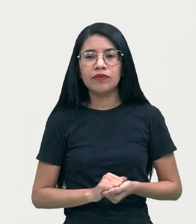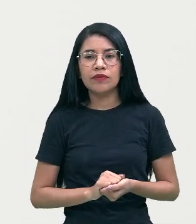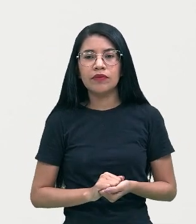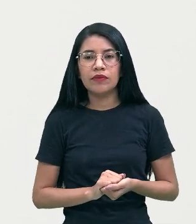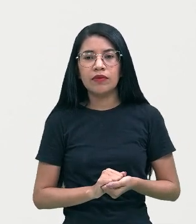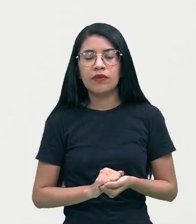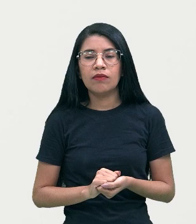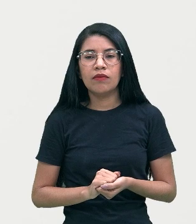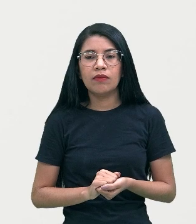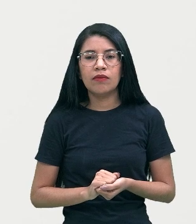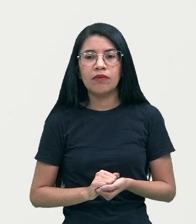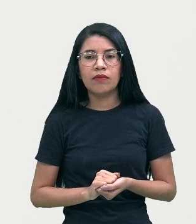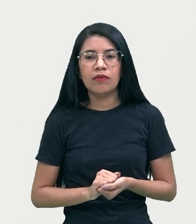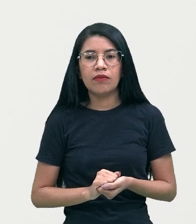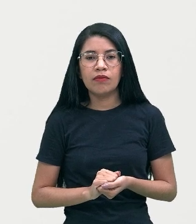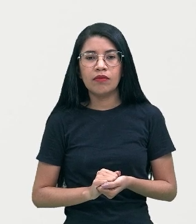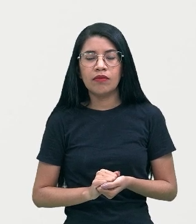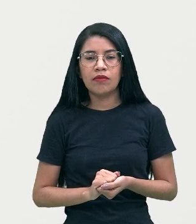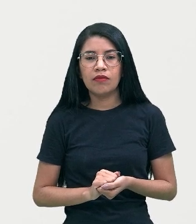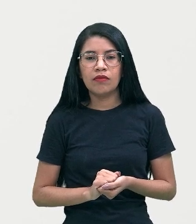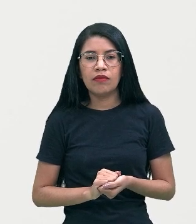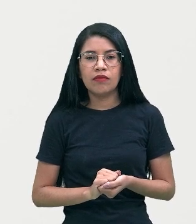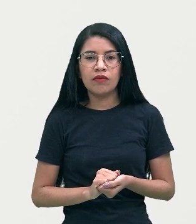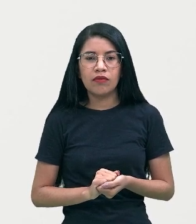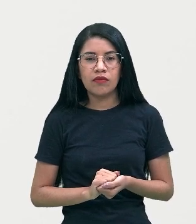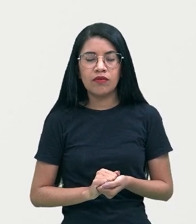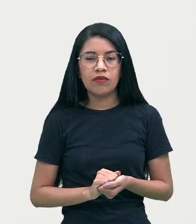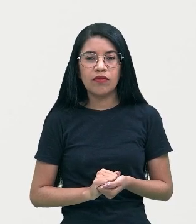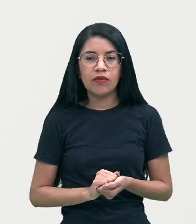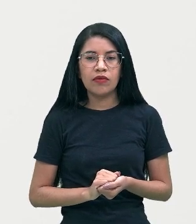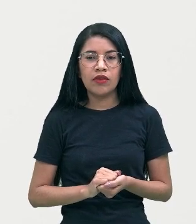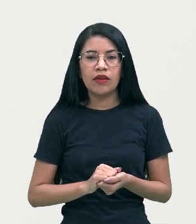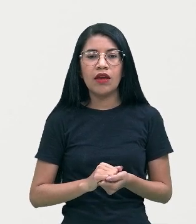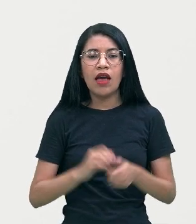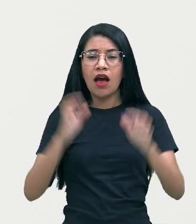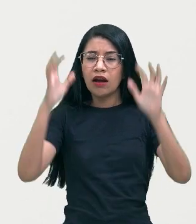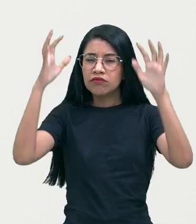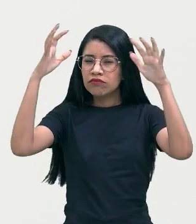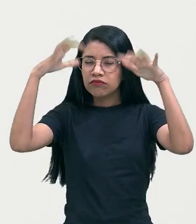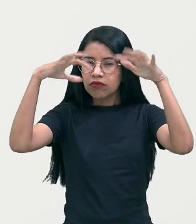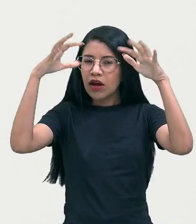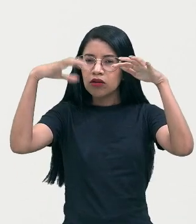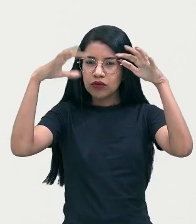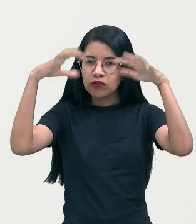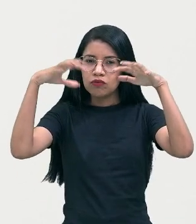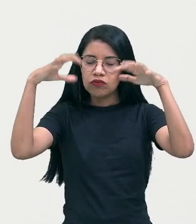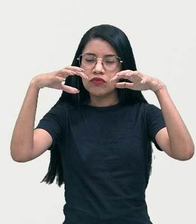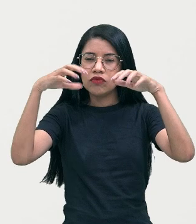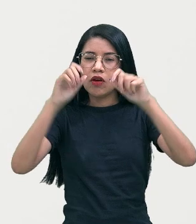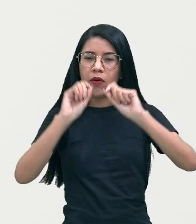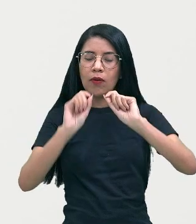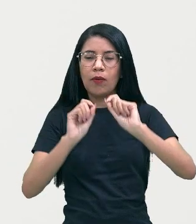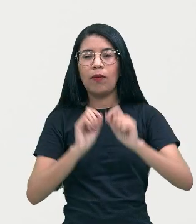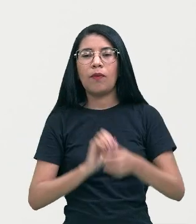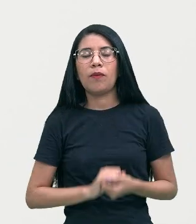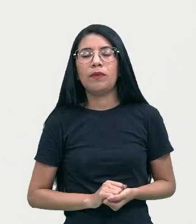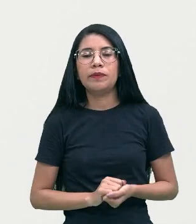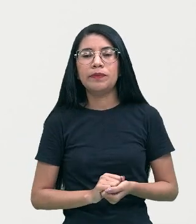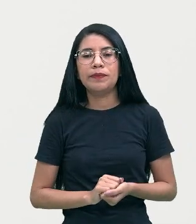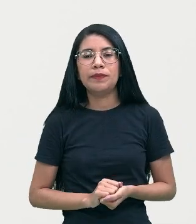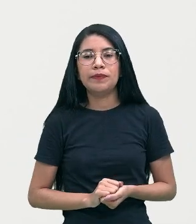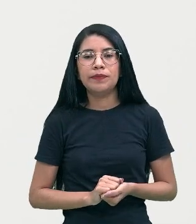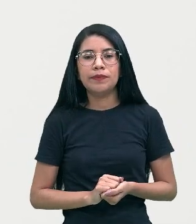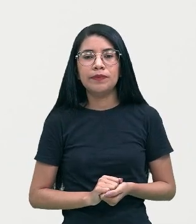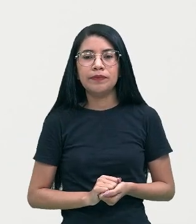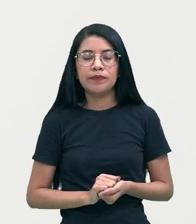tá? É a precipitação é chuva. Consiste na precipitação